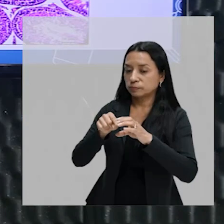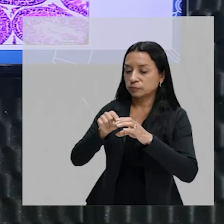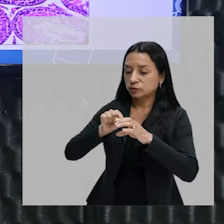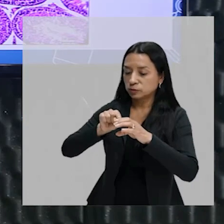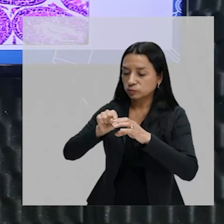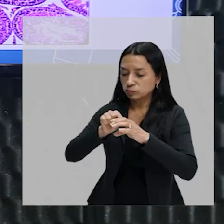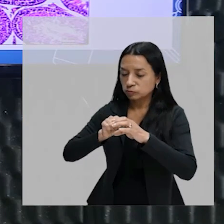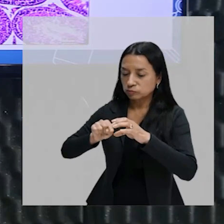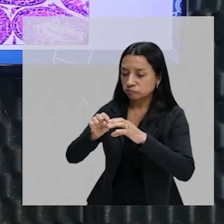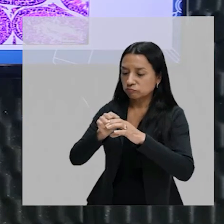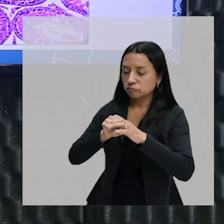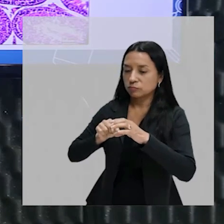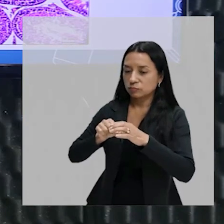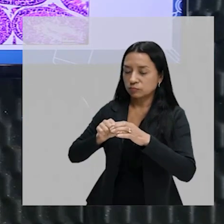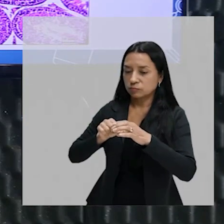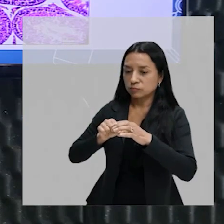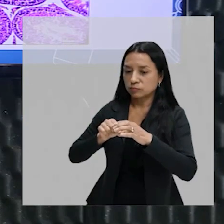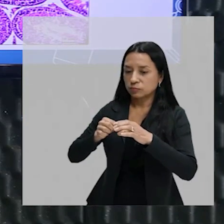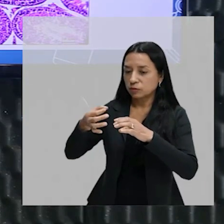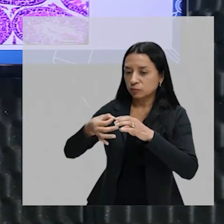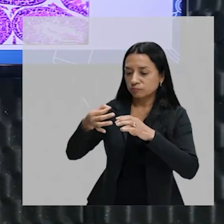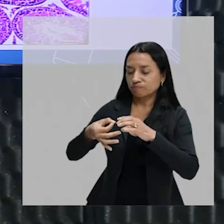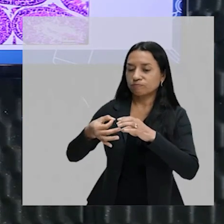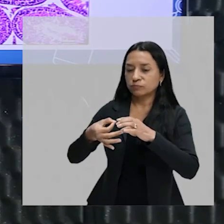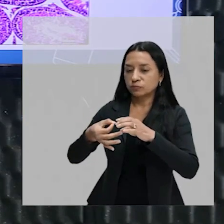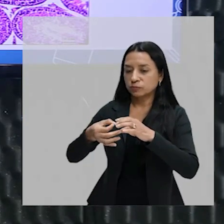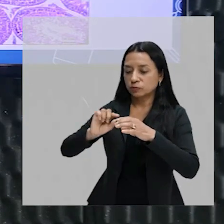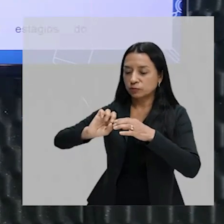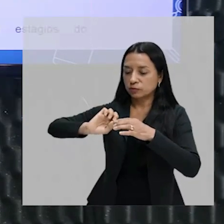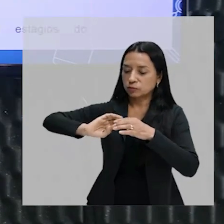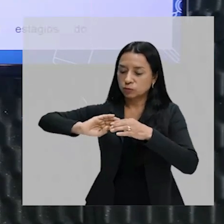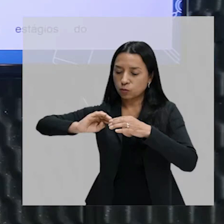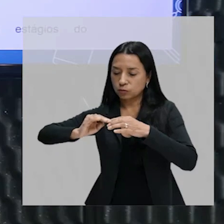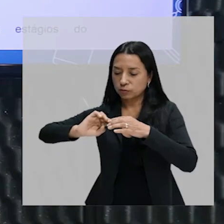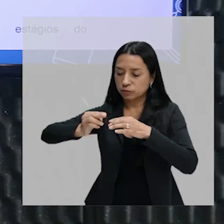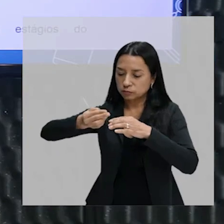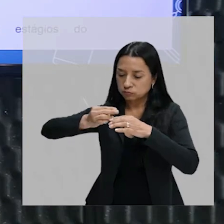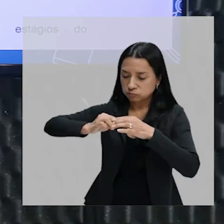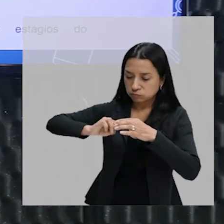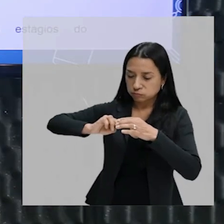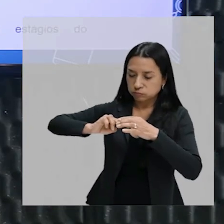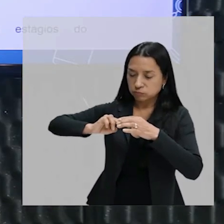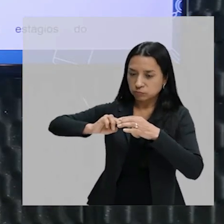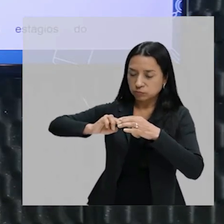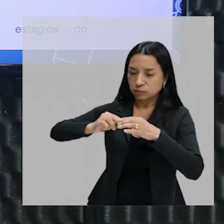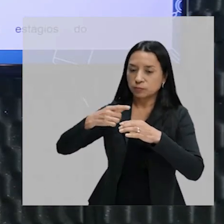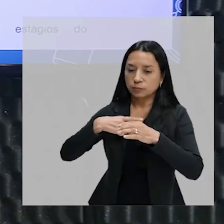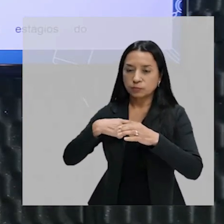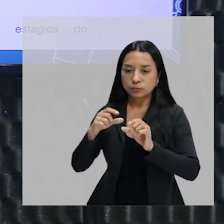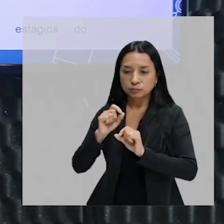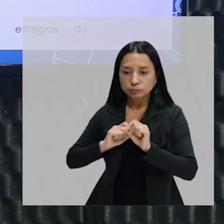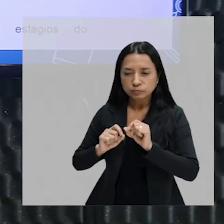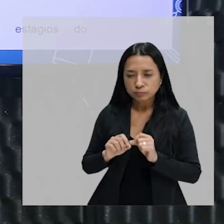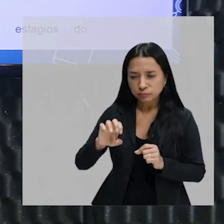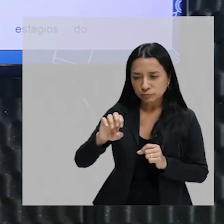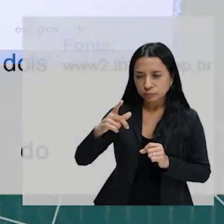seminífero e quando ele está pronto ele fica na mais interna Ok então Aqui nós temos um